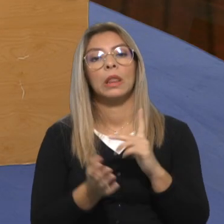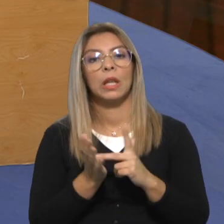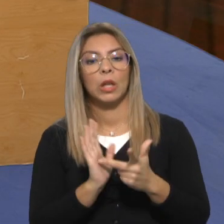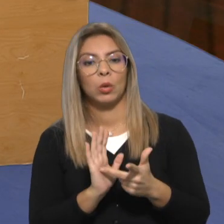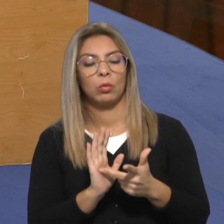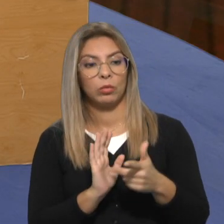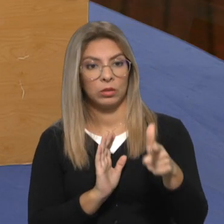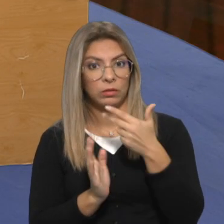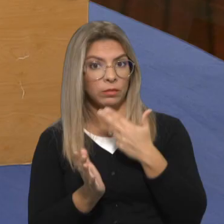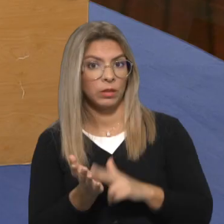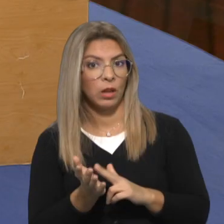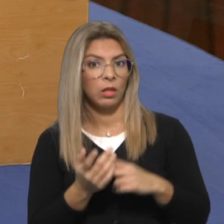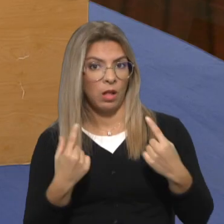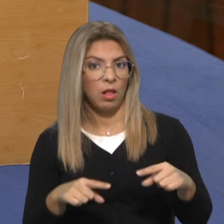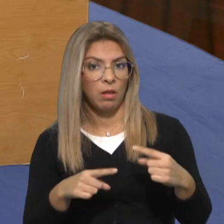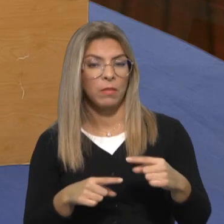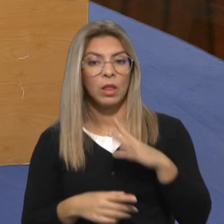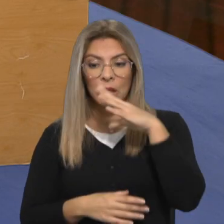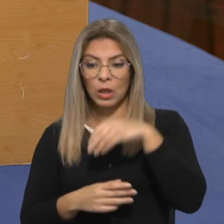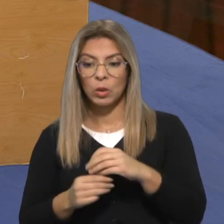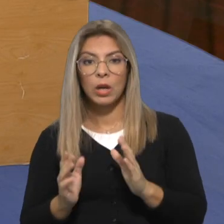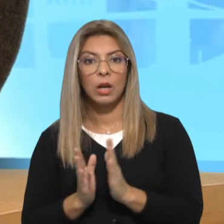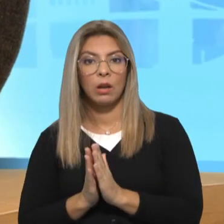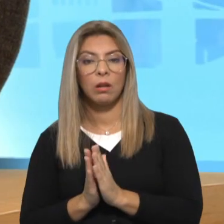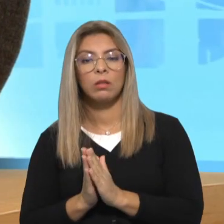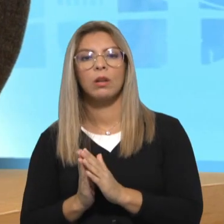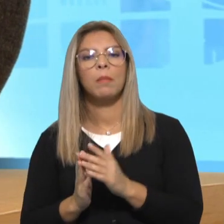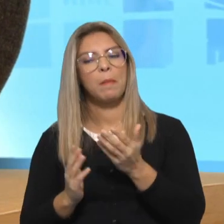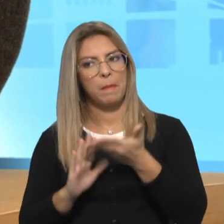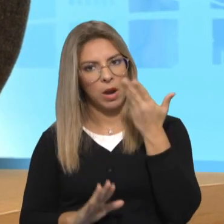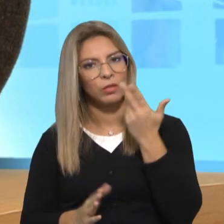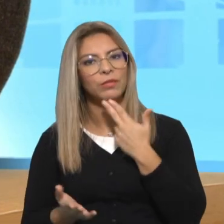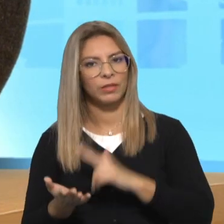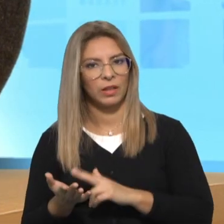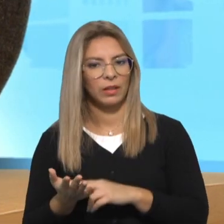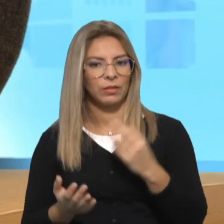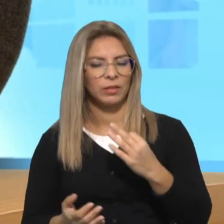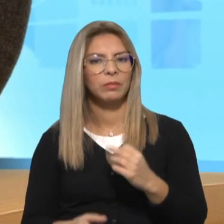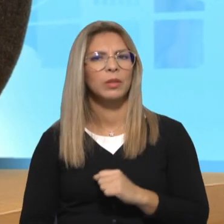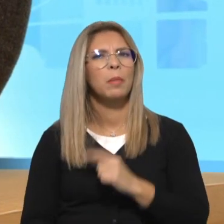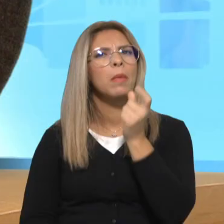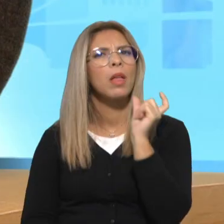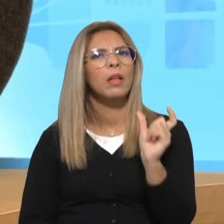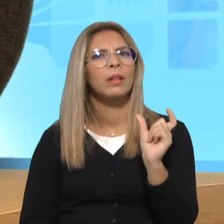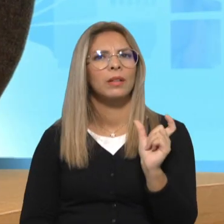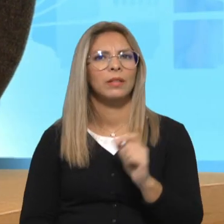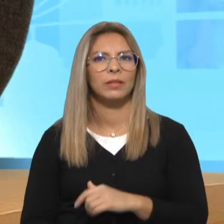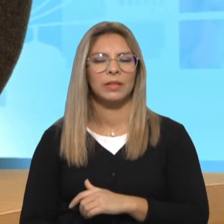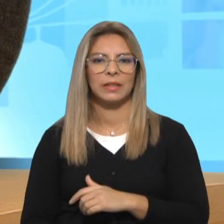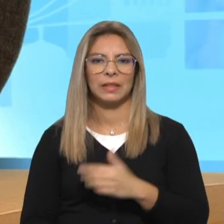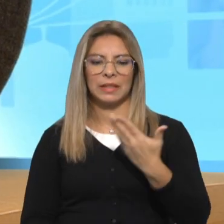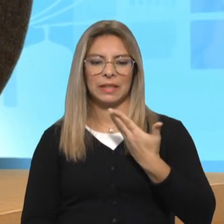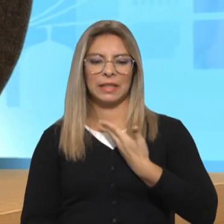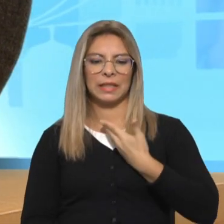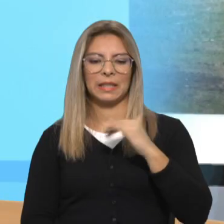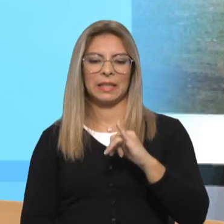já é verdade, então dentro da igreja isto devia ser muito mais verdade. Como é que é a palavra? Desculpe. Dilucidação.